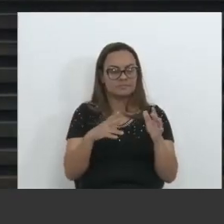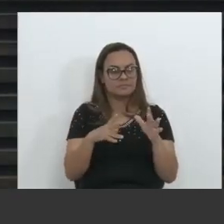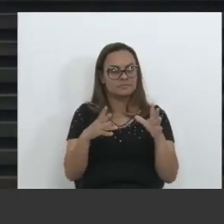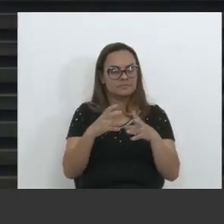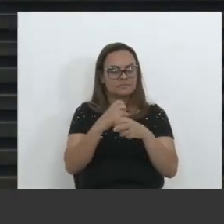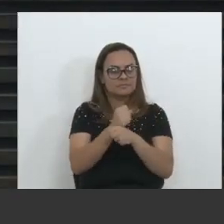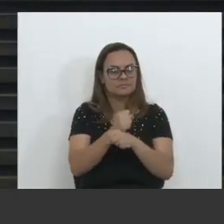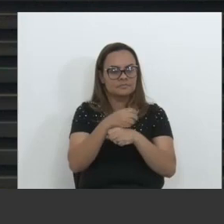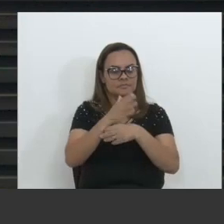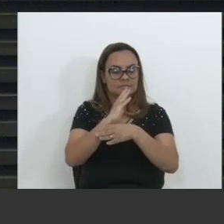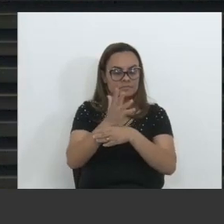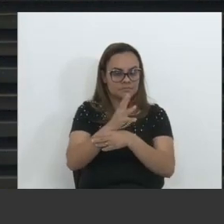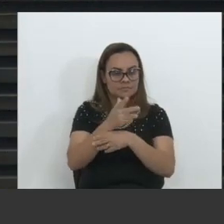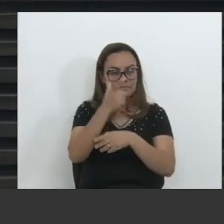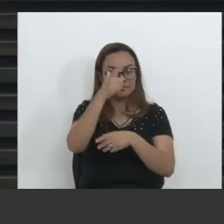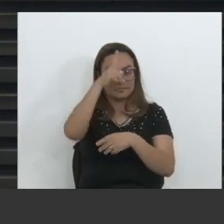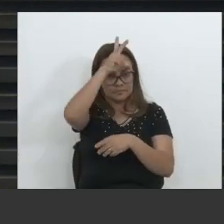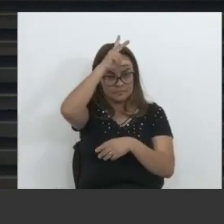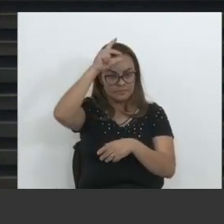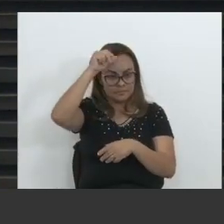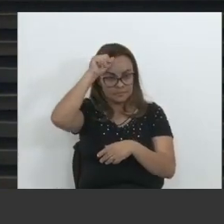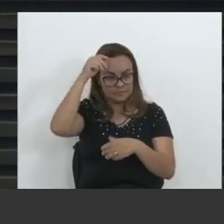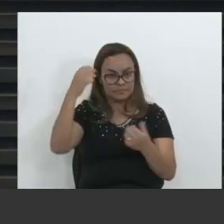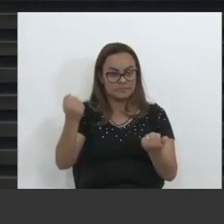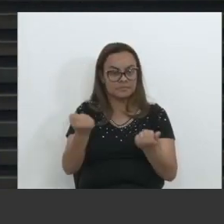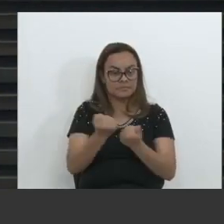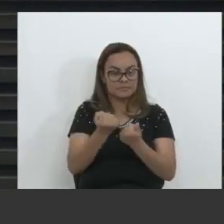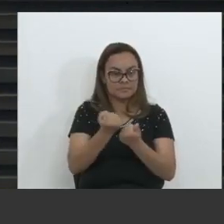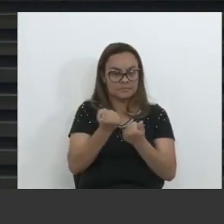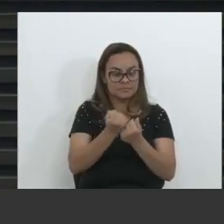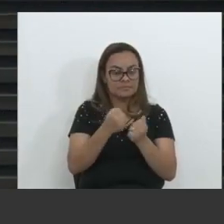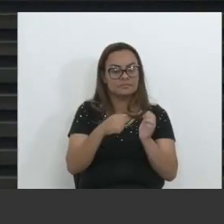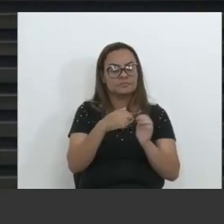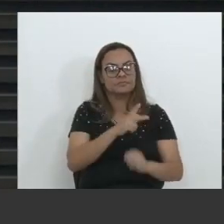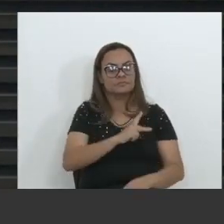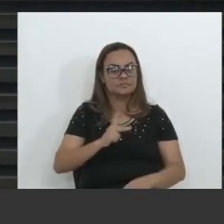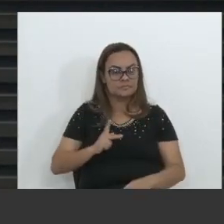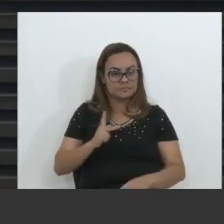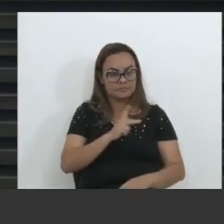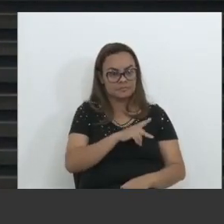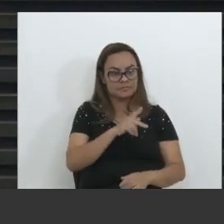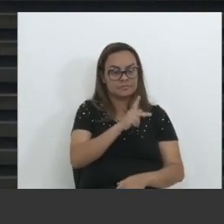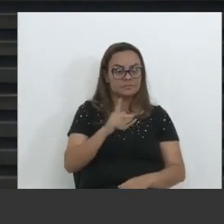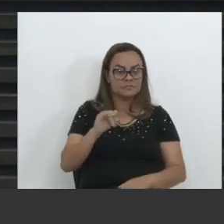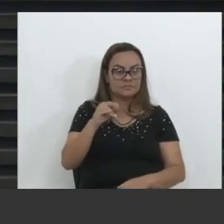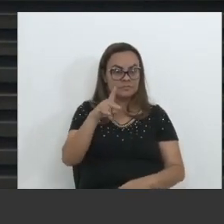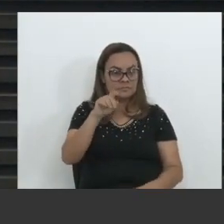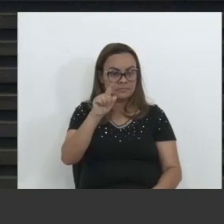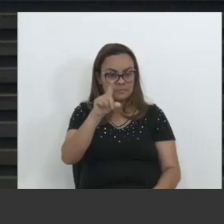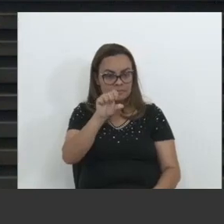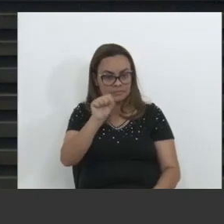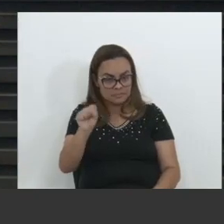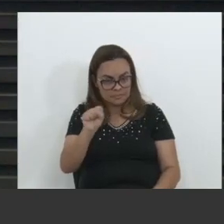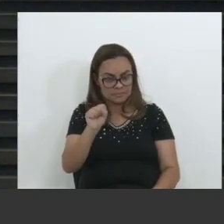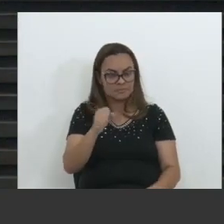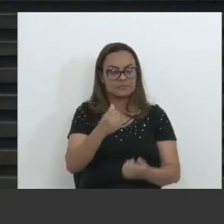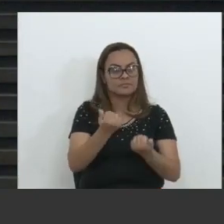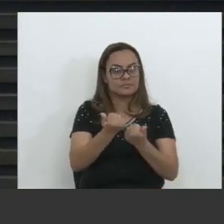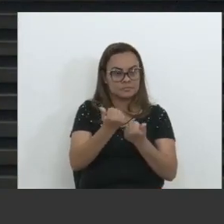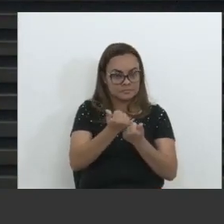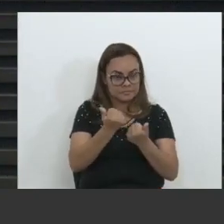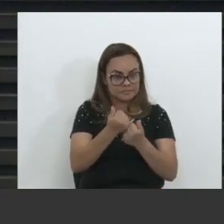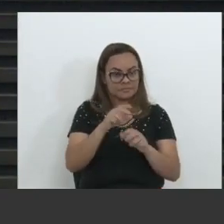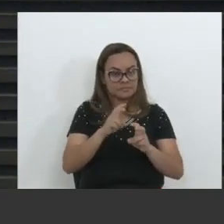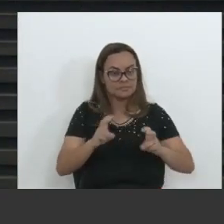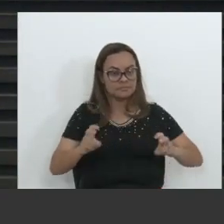governo Gut ao vice-prefeito professor Jesus ao Maurício segantin chefe de cabinete a todos